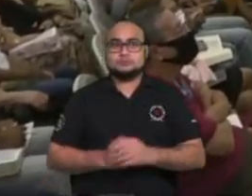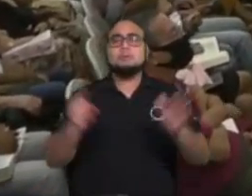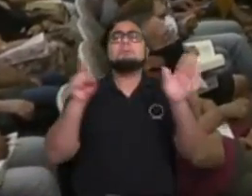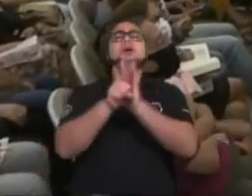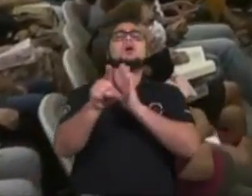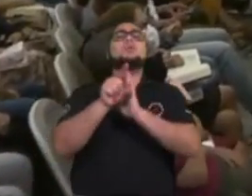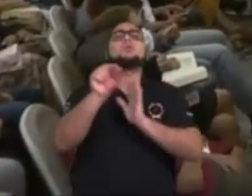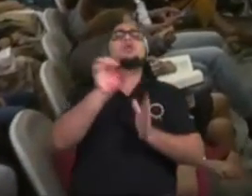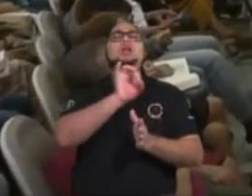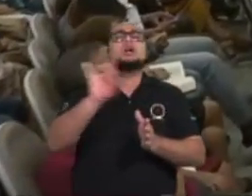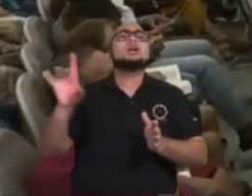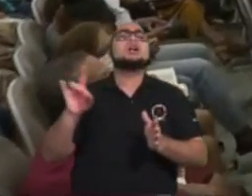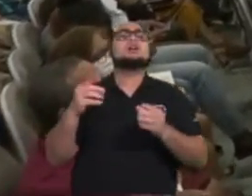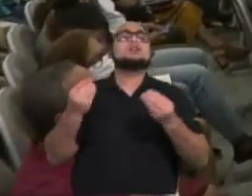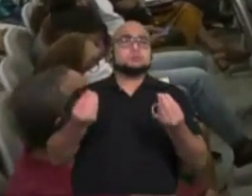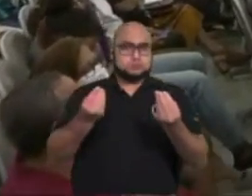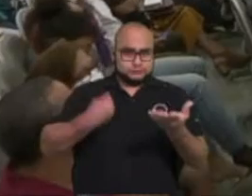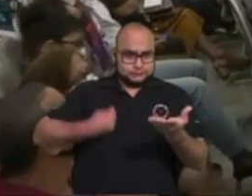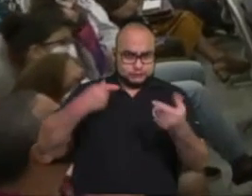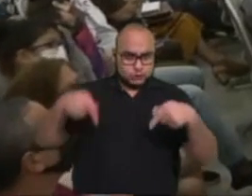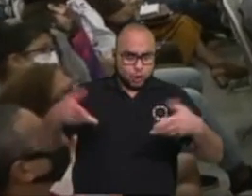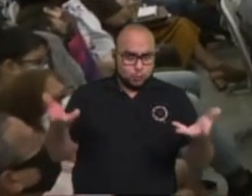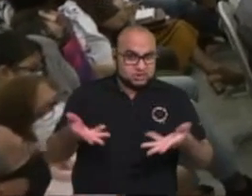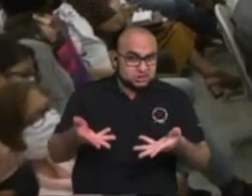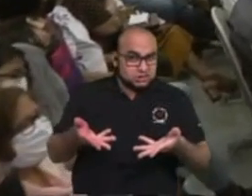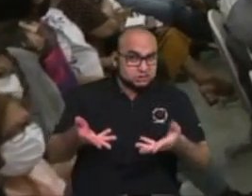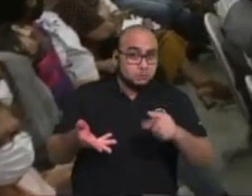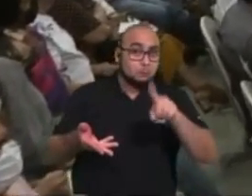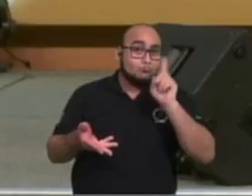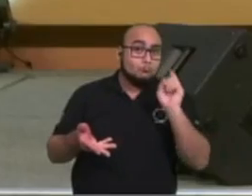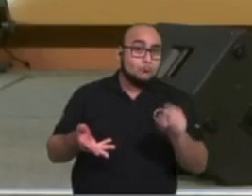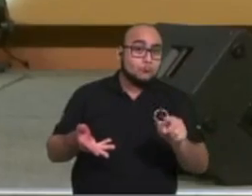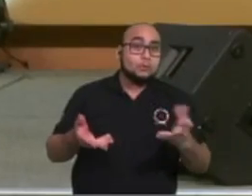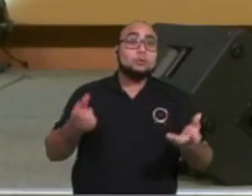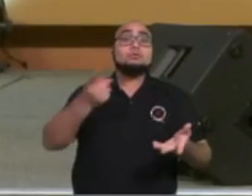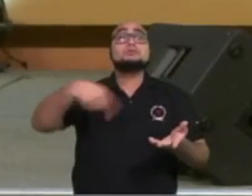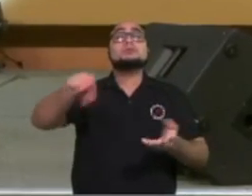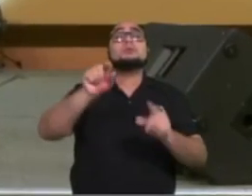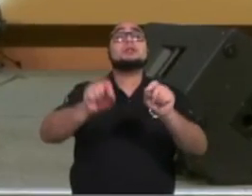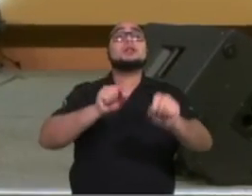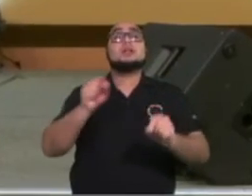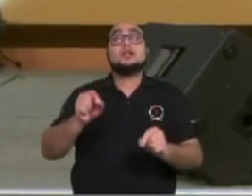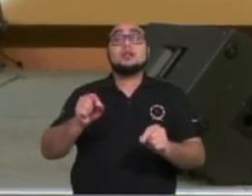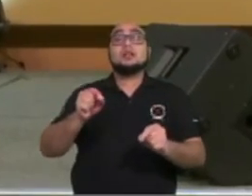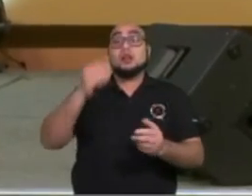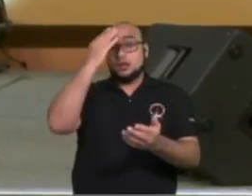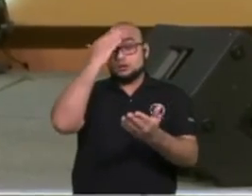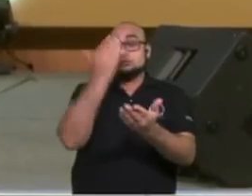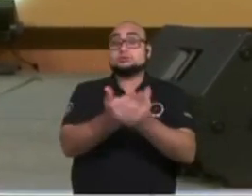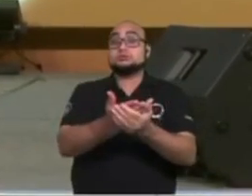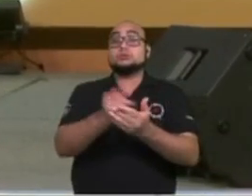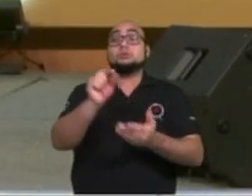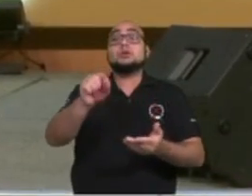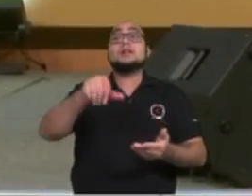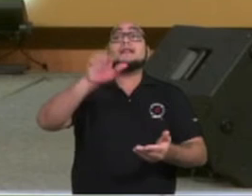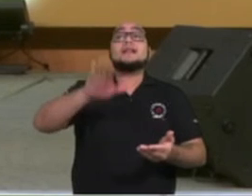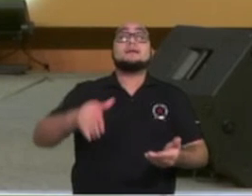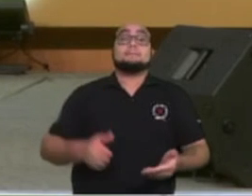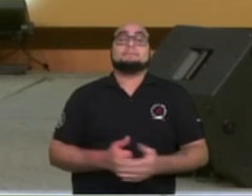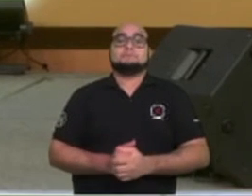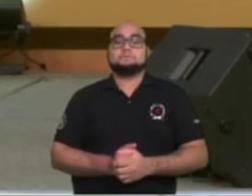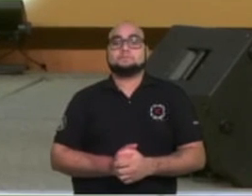cada um de vocês que está aqui qual a voz que você está de esforços para acreditar e